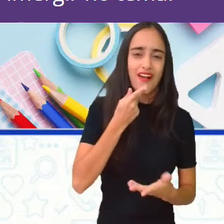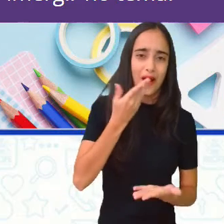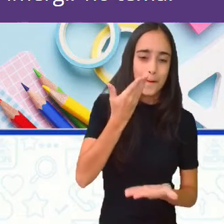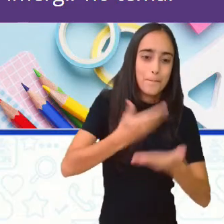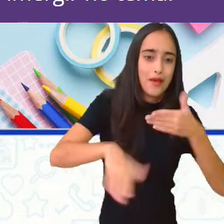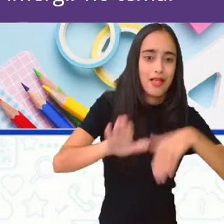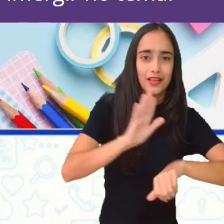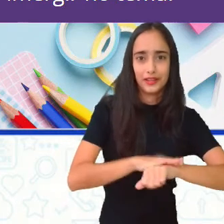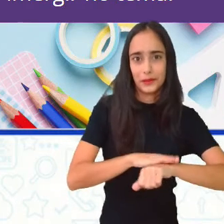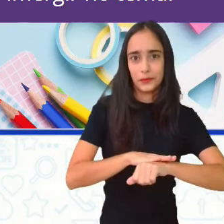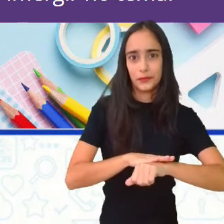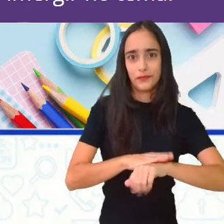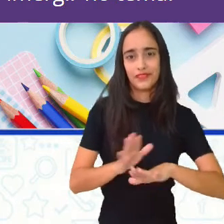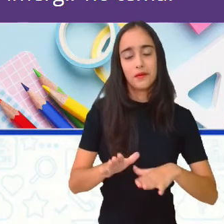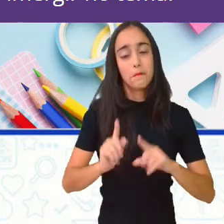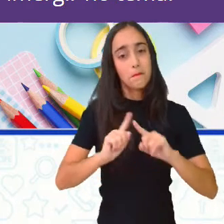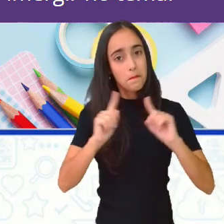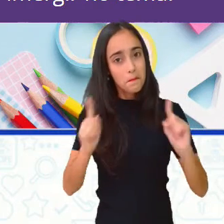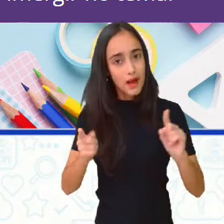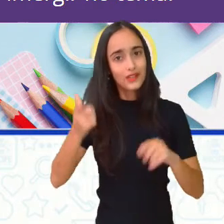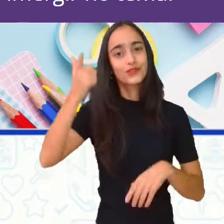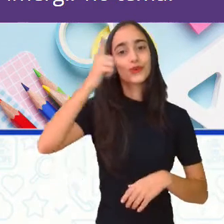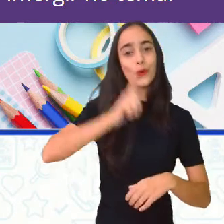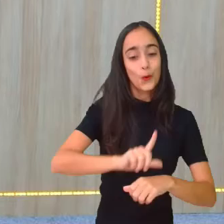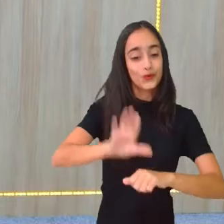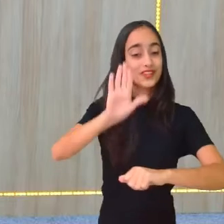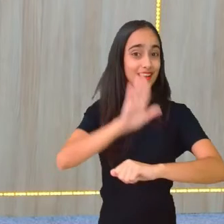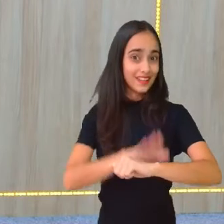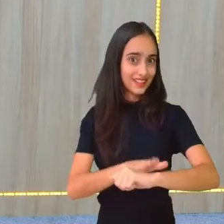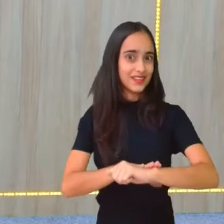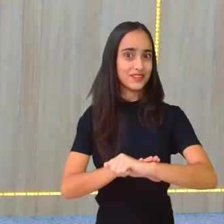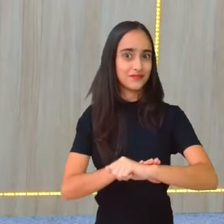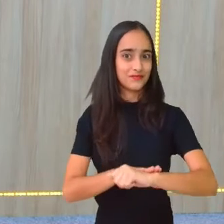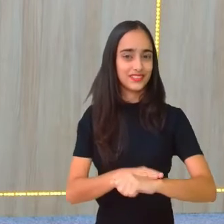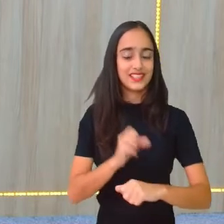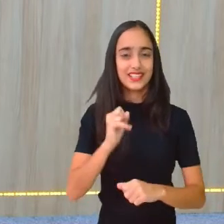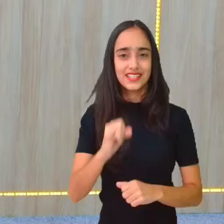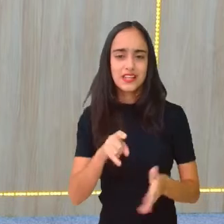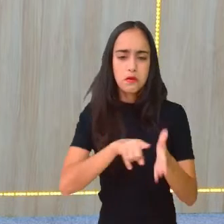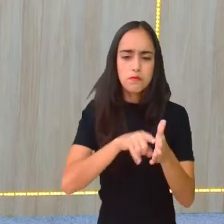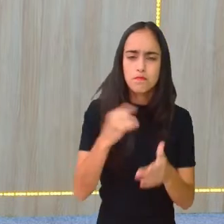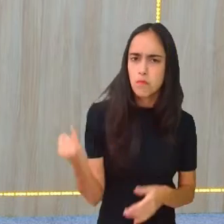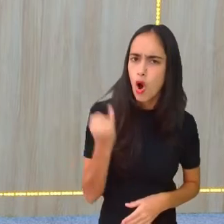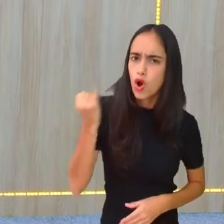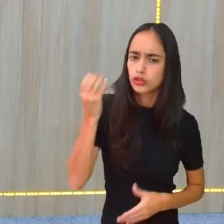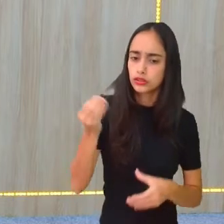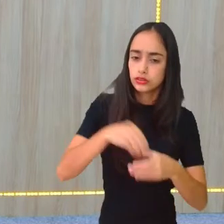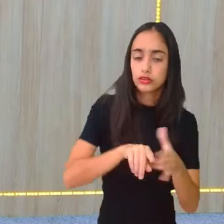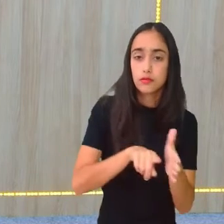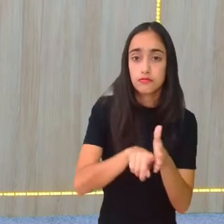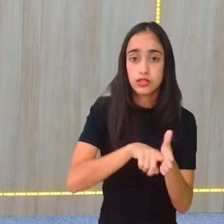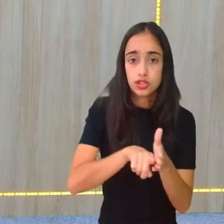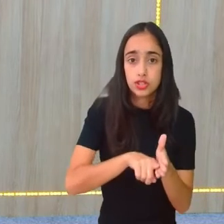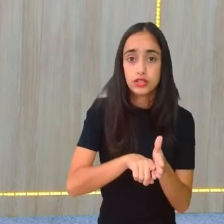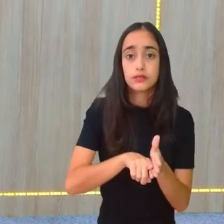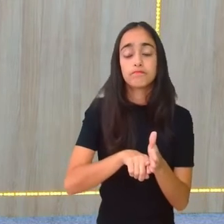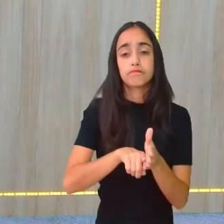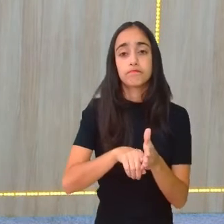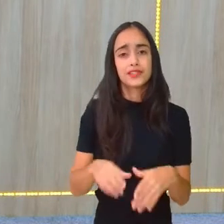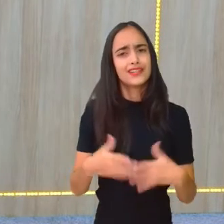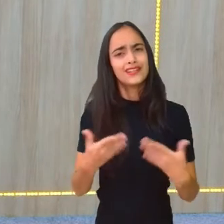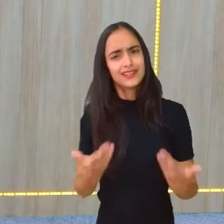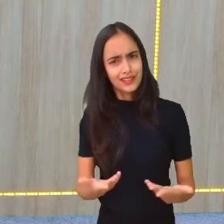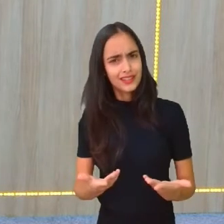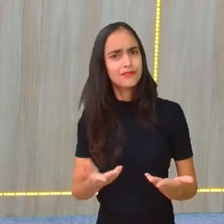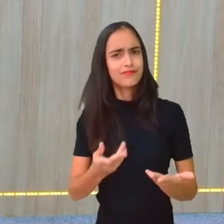tempo entendendo se aquele texto é importante para a pesquisa dele ou não. Isso acontece em poucas linhas. Normalmente o resumo